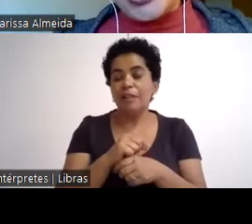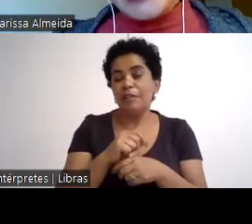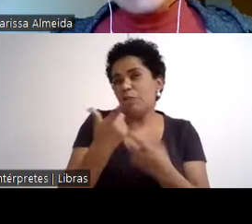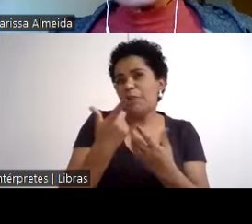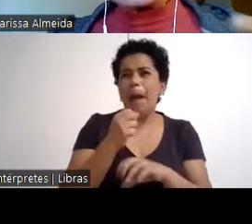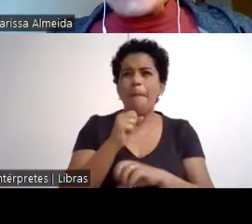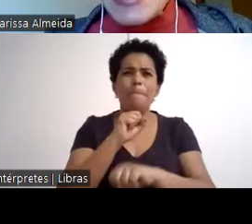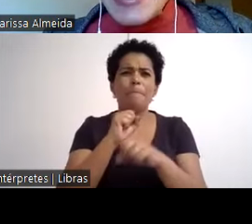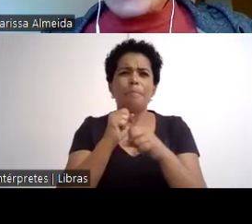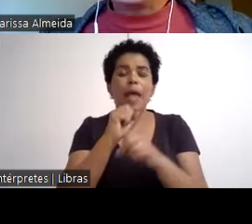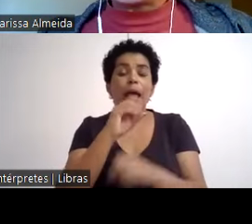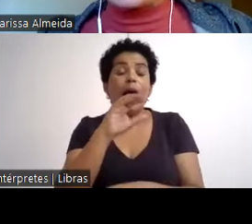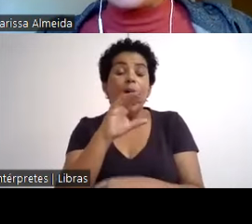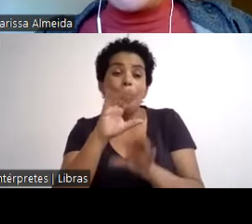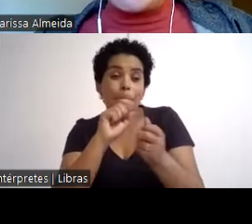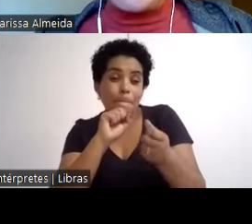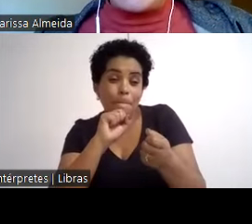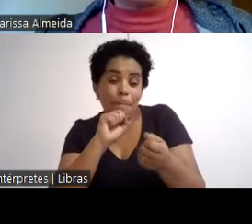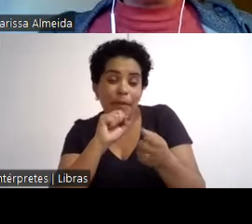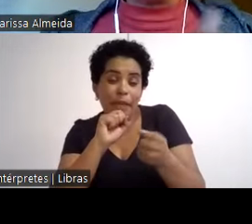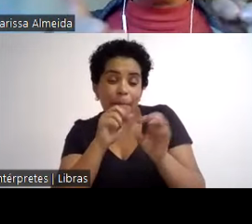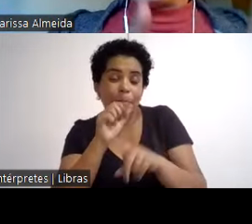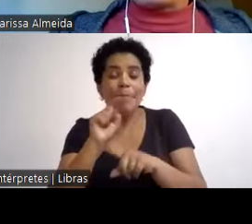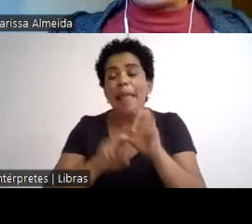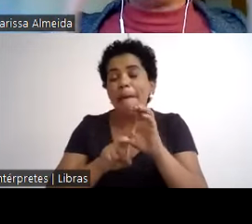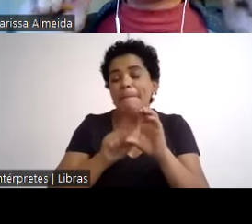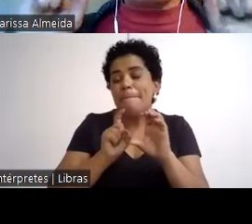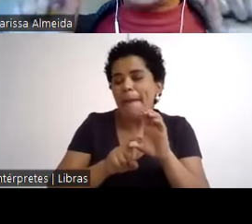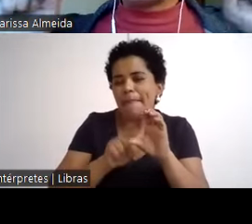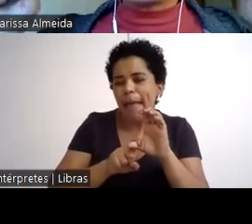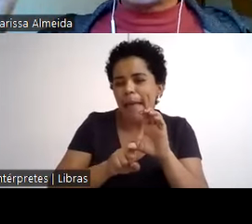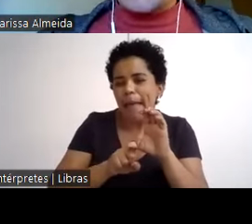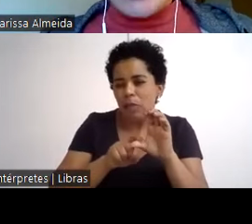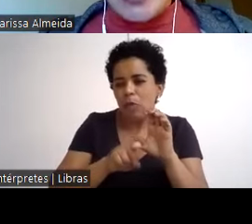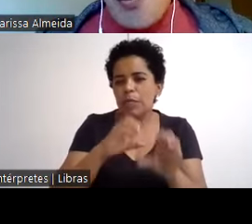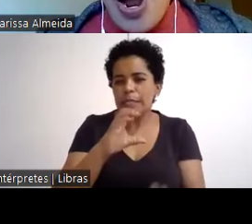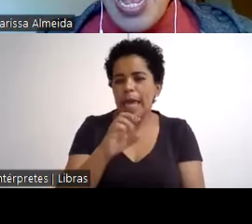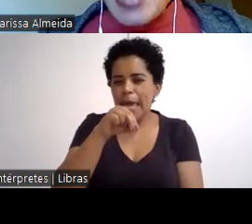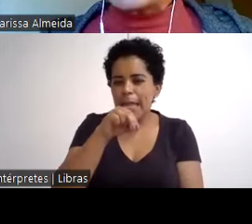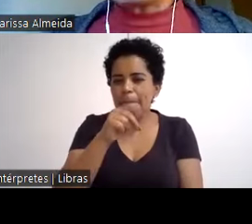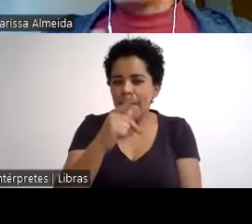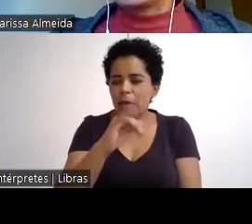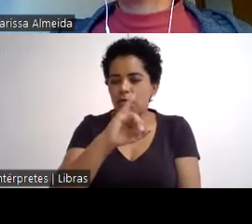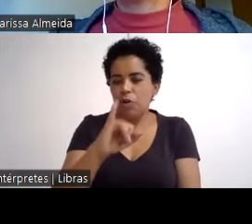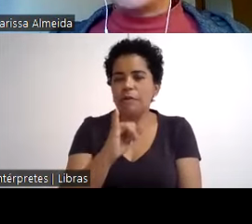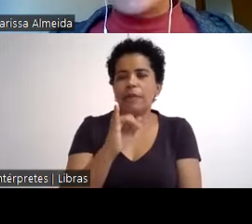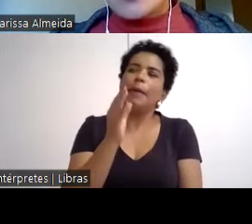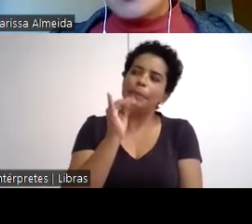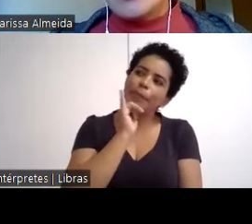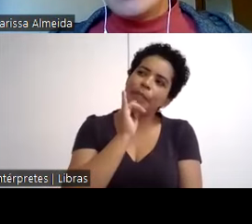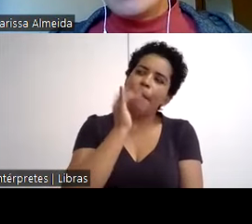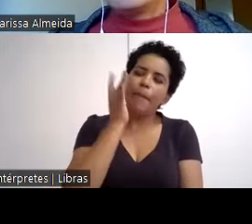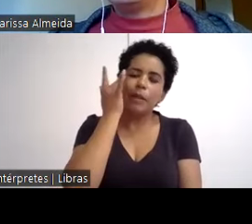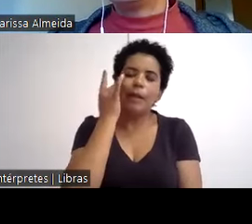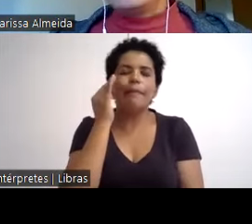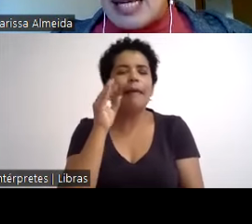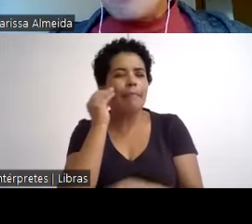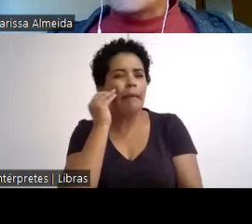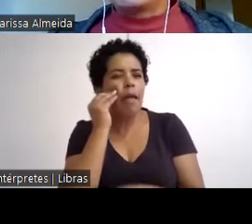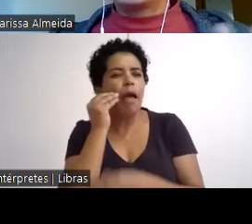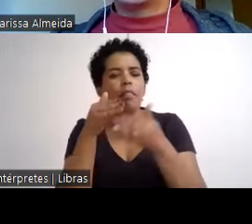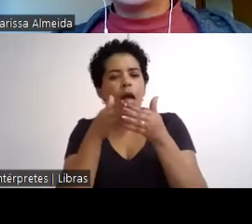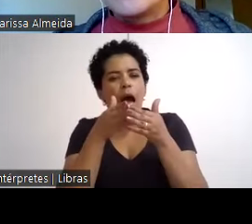CNPJ, que o que é que acontece? As pessoas primeiro fazem, vamos abrir uma associação. Aí a briga começa